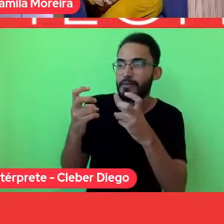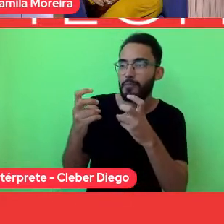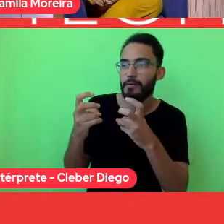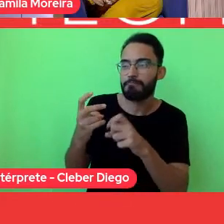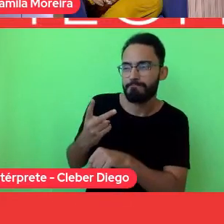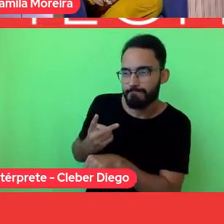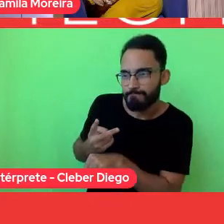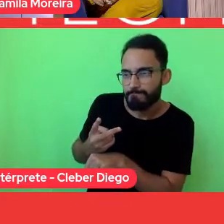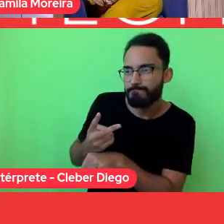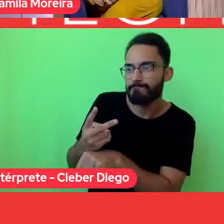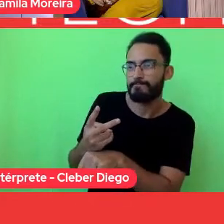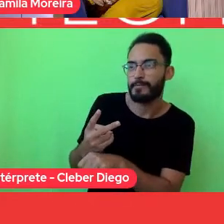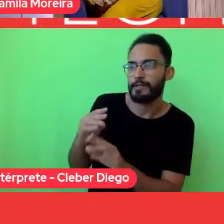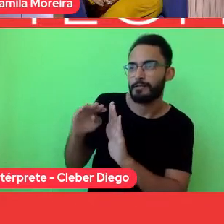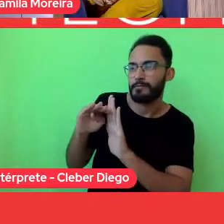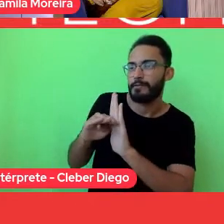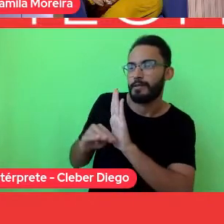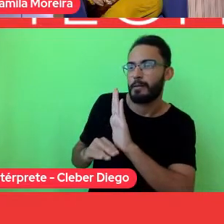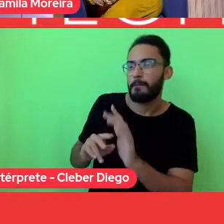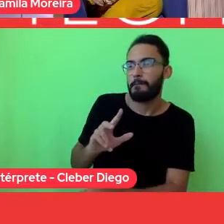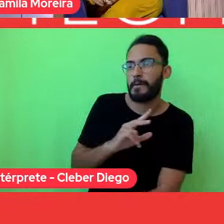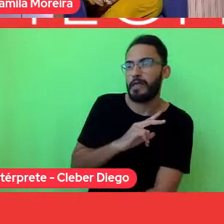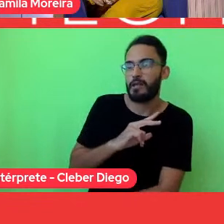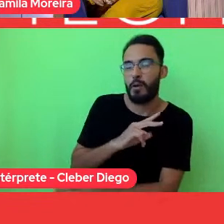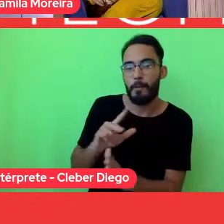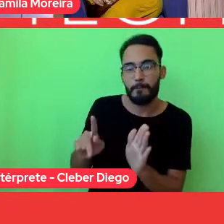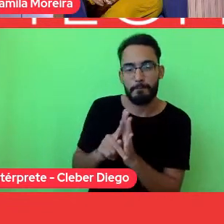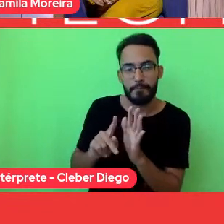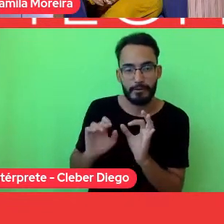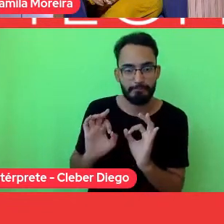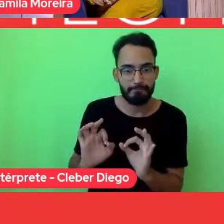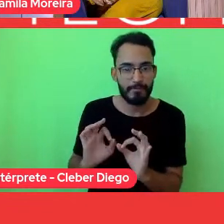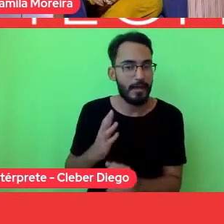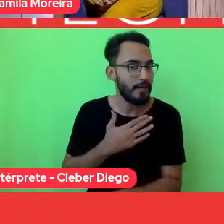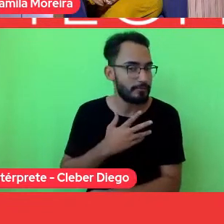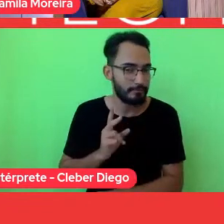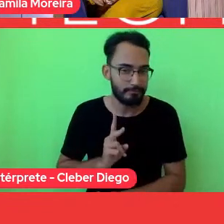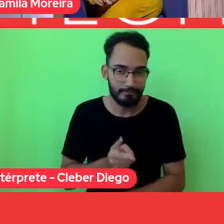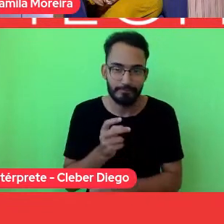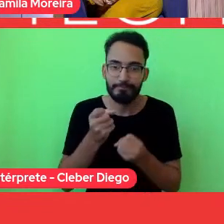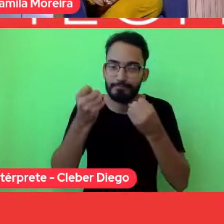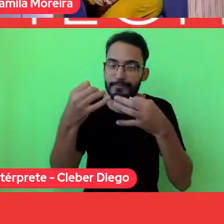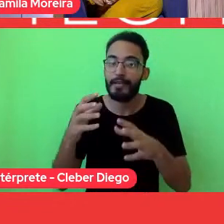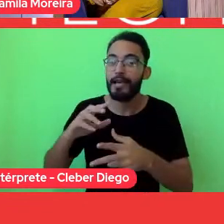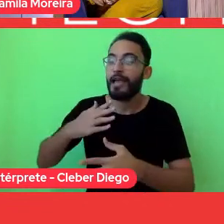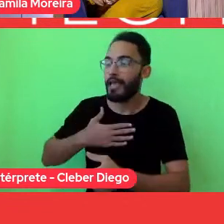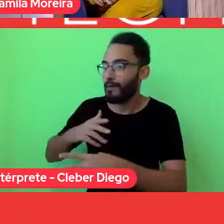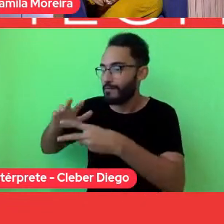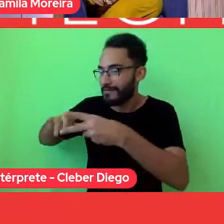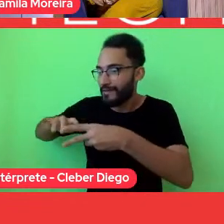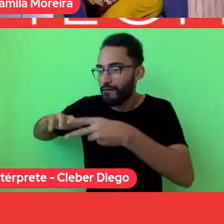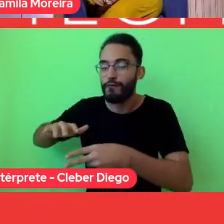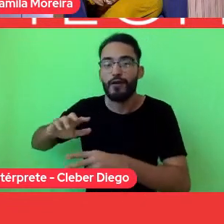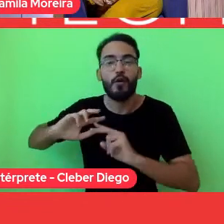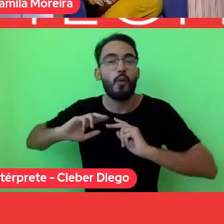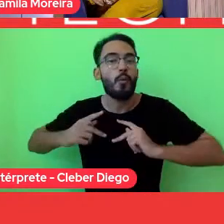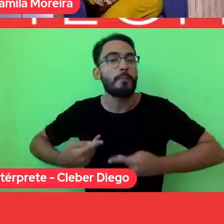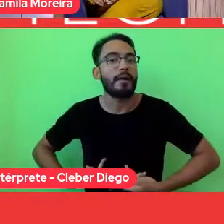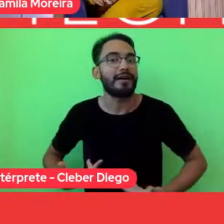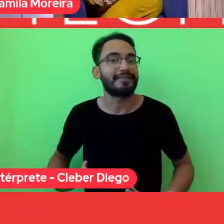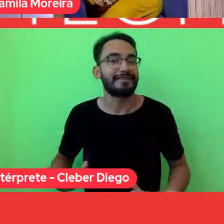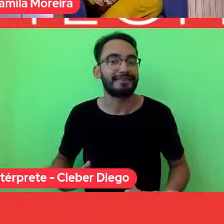buscar esse repertório pessoal mesmo, né? Eu sempre falo, eu sou uma desenvolvedora de humanas, eu nunca